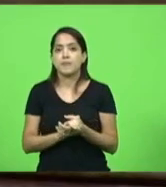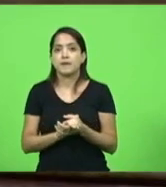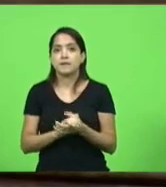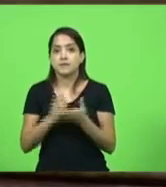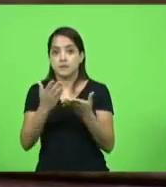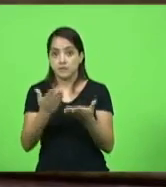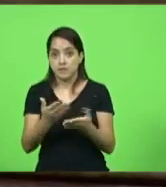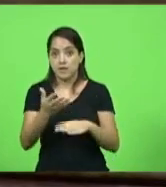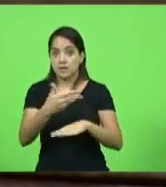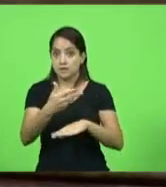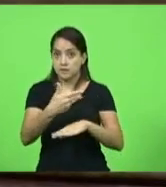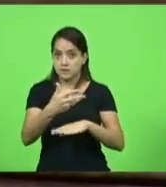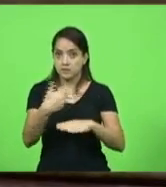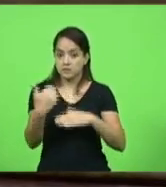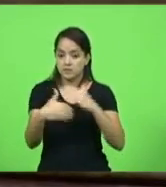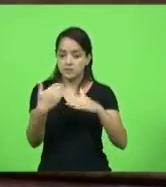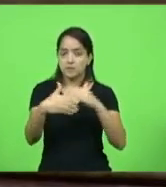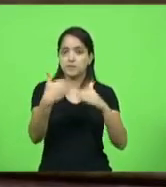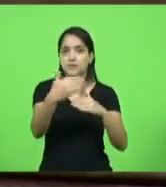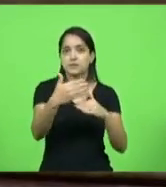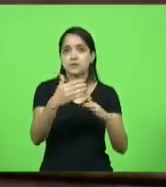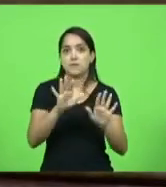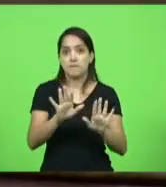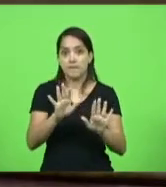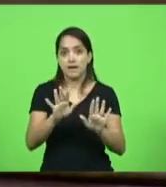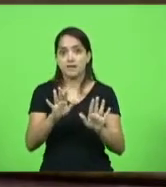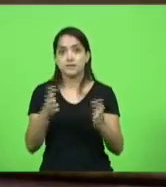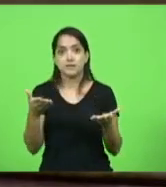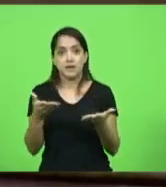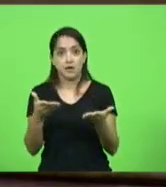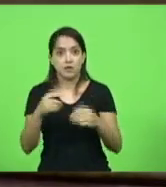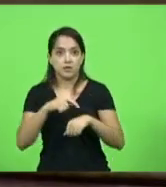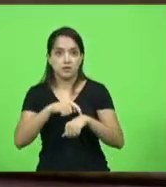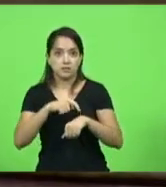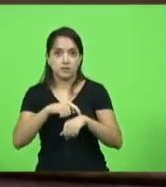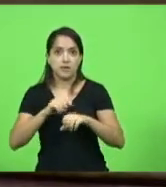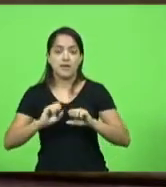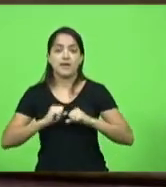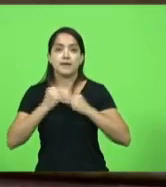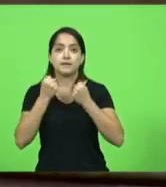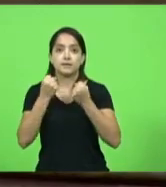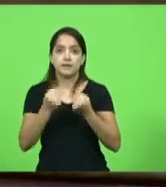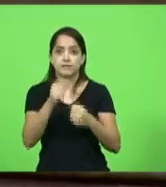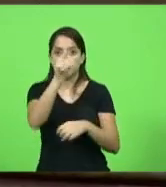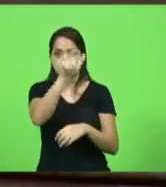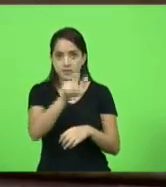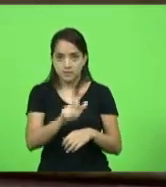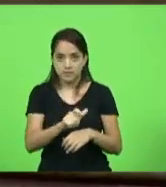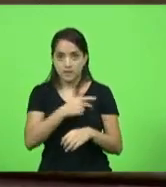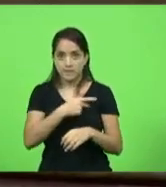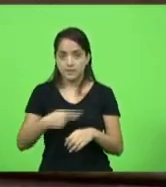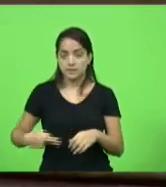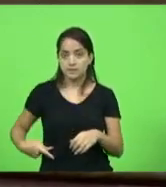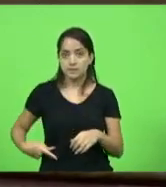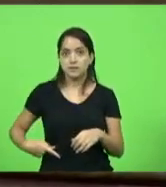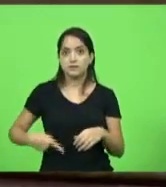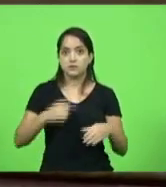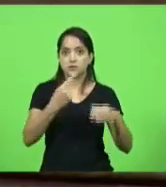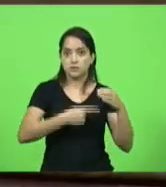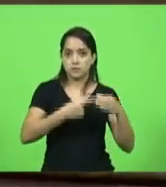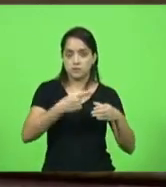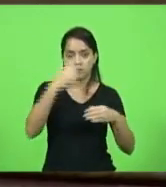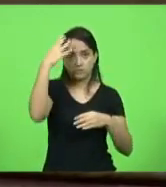ao aceleramento da tramitação. Mas o meu depoimento nesse momento aqui é em defesa da presidenta da comissão, a deputada Carminati.